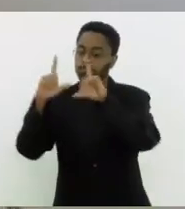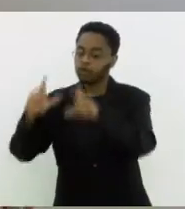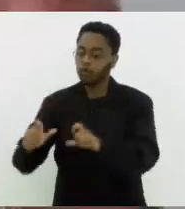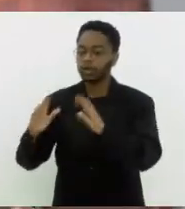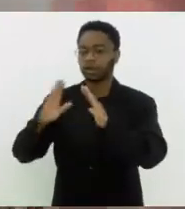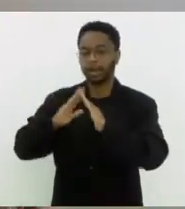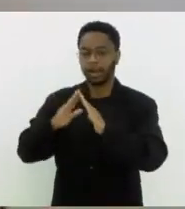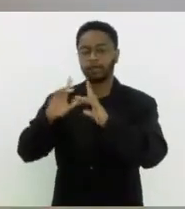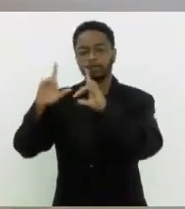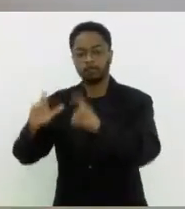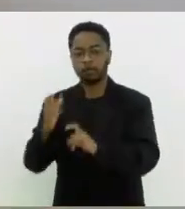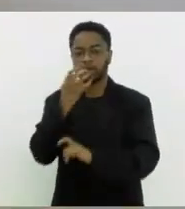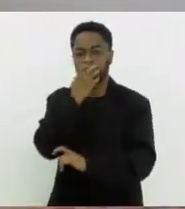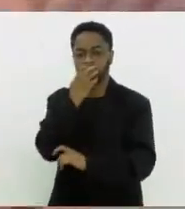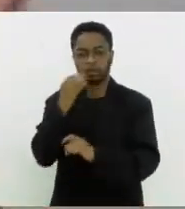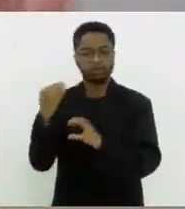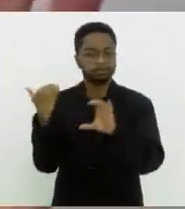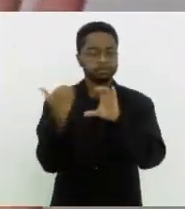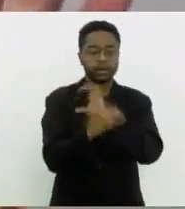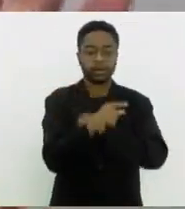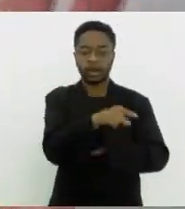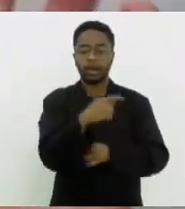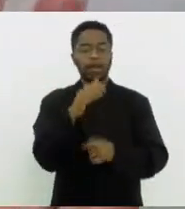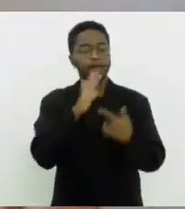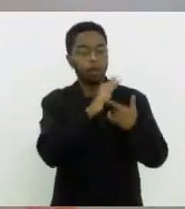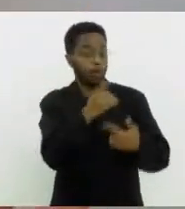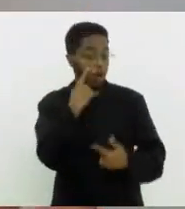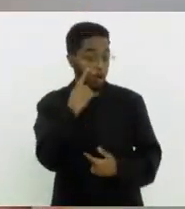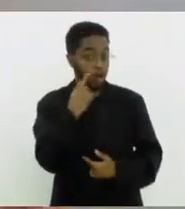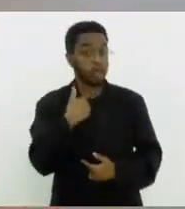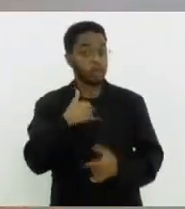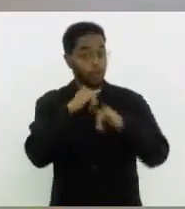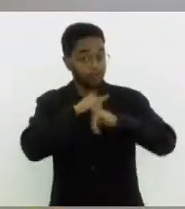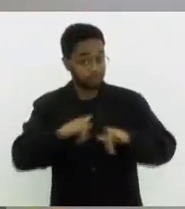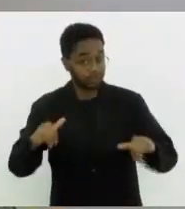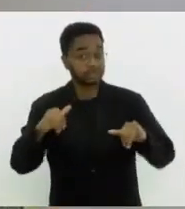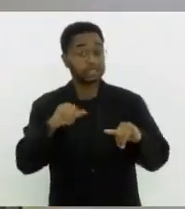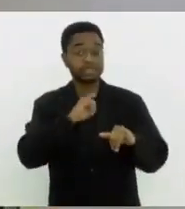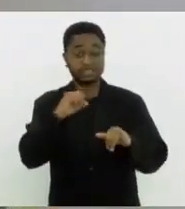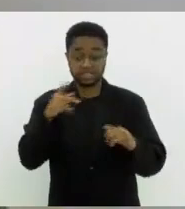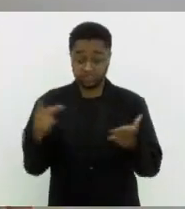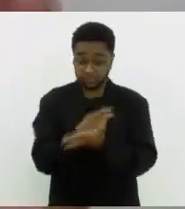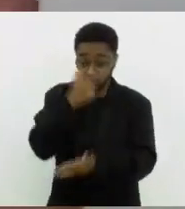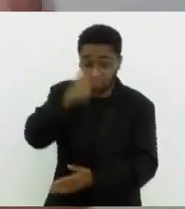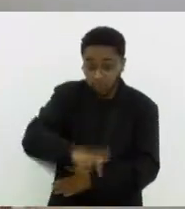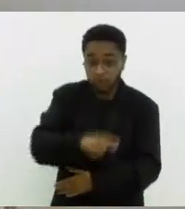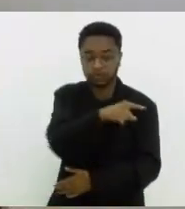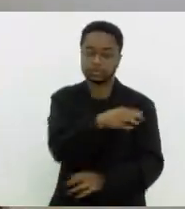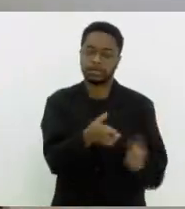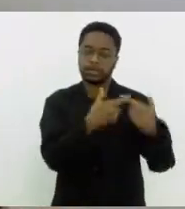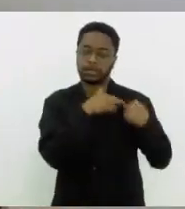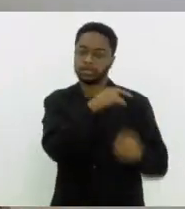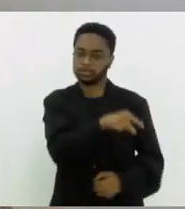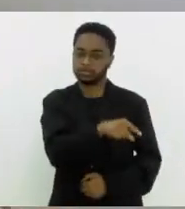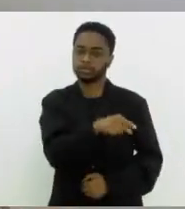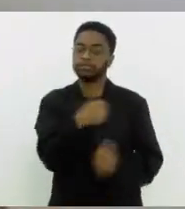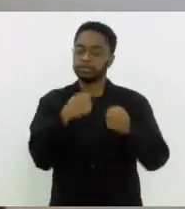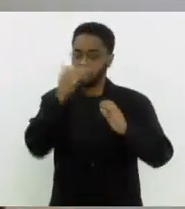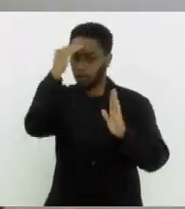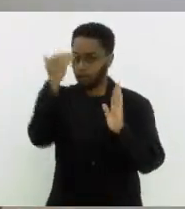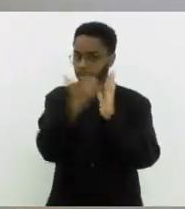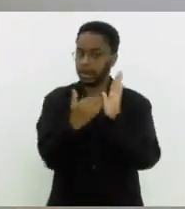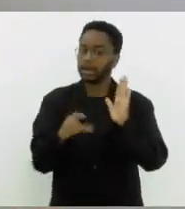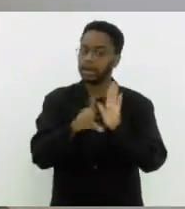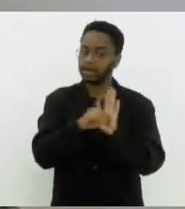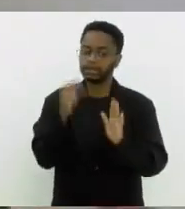casa, do cão, mandar para a autoridade e dizer, olha, estou avisando, se reincidir você vai ser responsável. Cumpra-se a lei